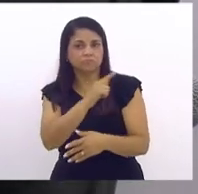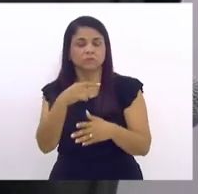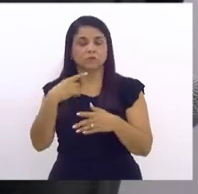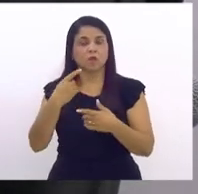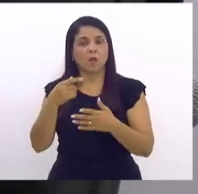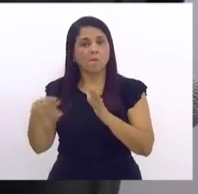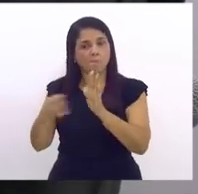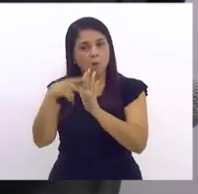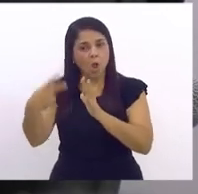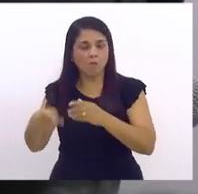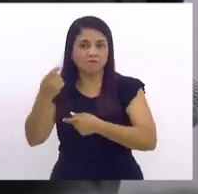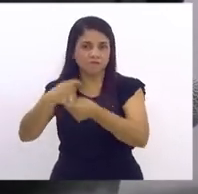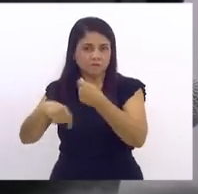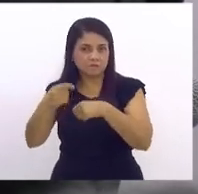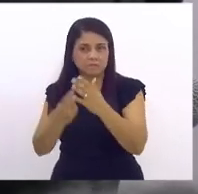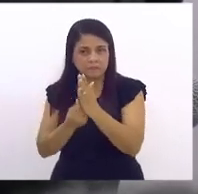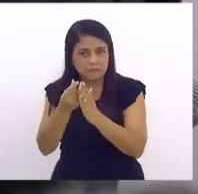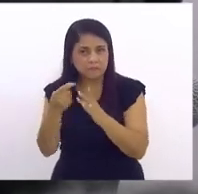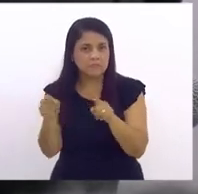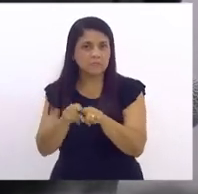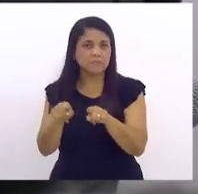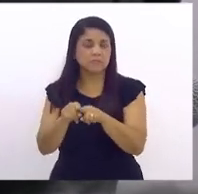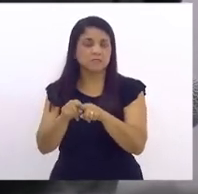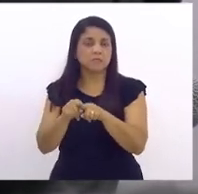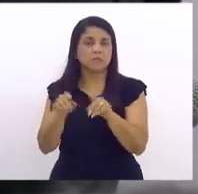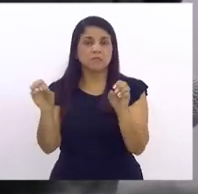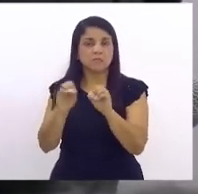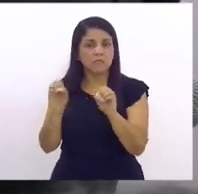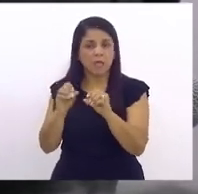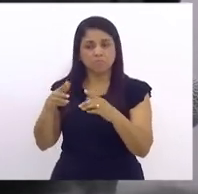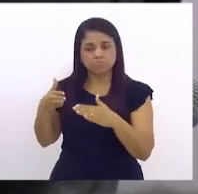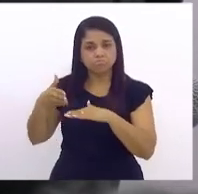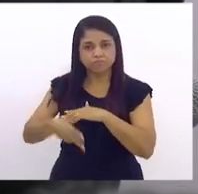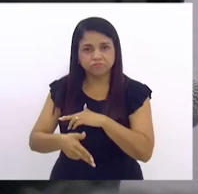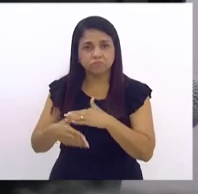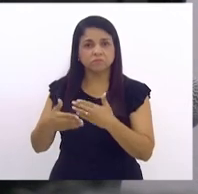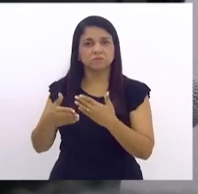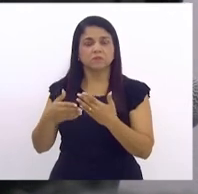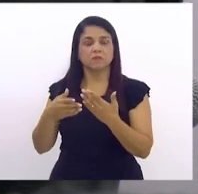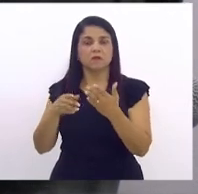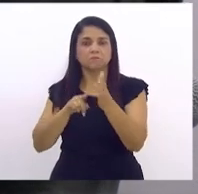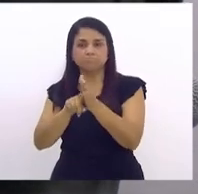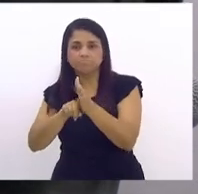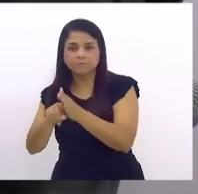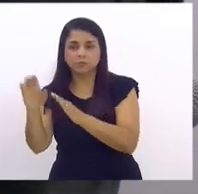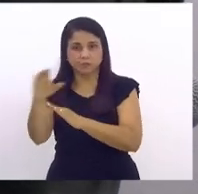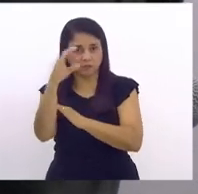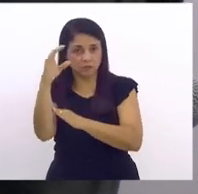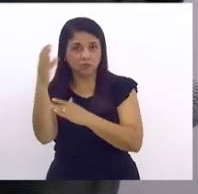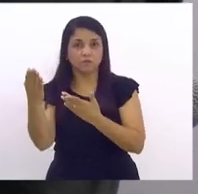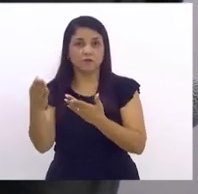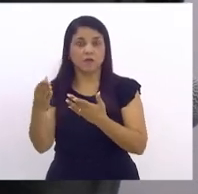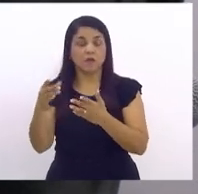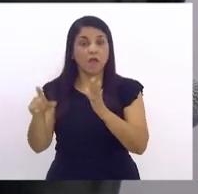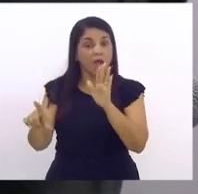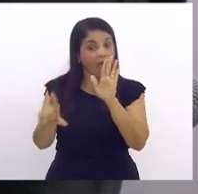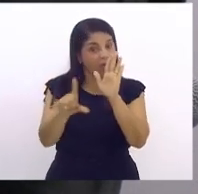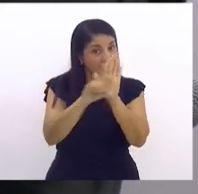financeira própria, à capacidade de ninguém se meter na produção científica. Agora, a lei, quem tem